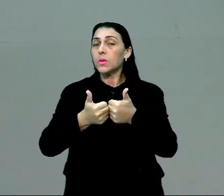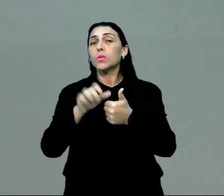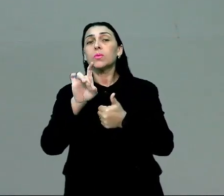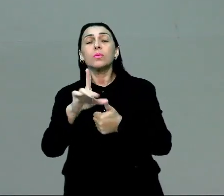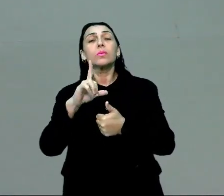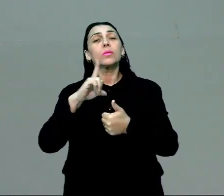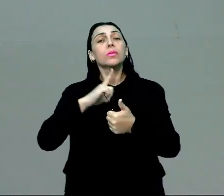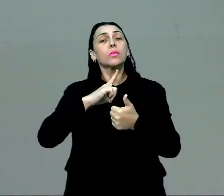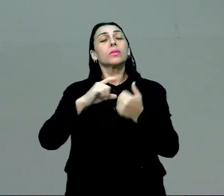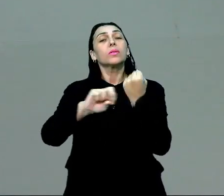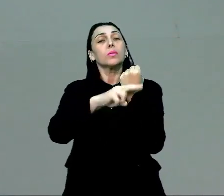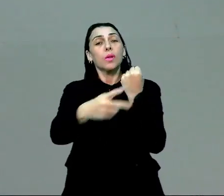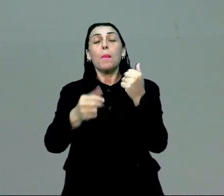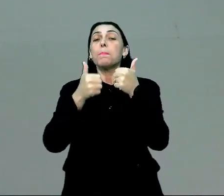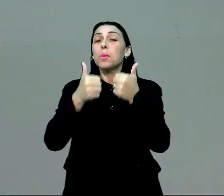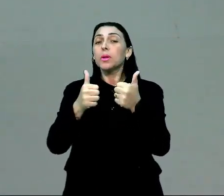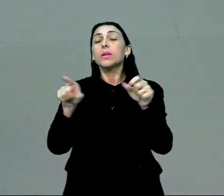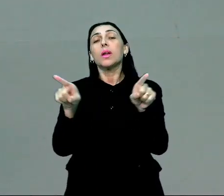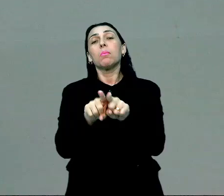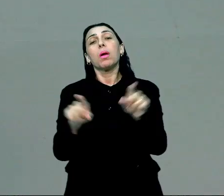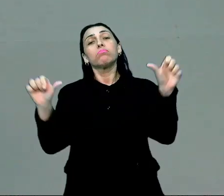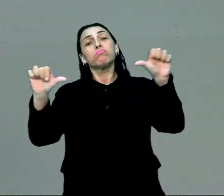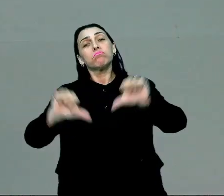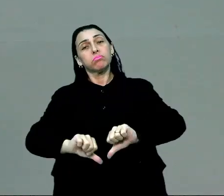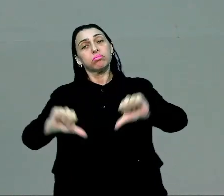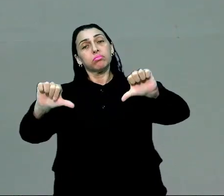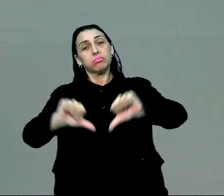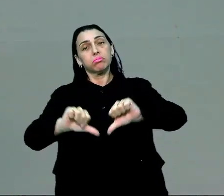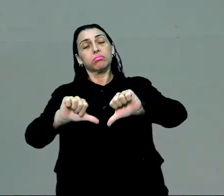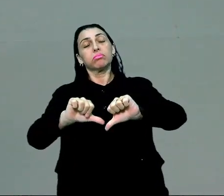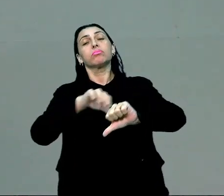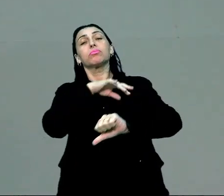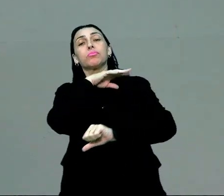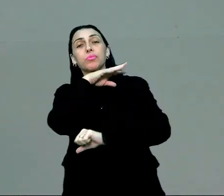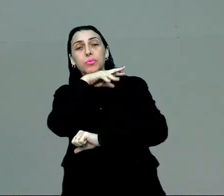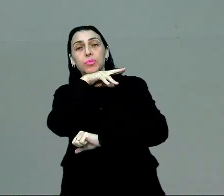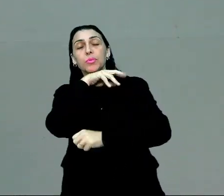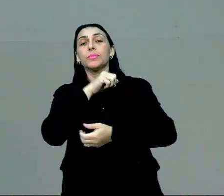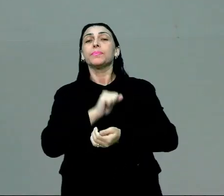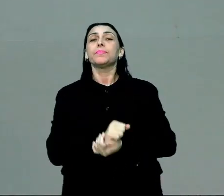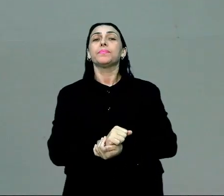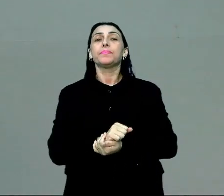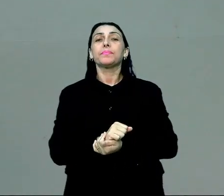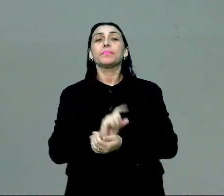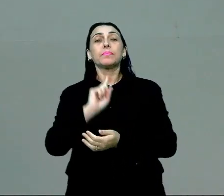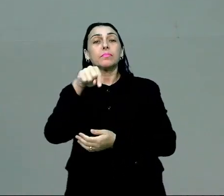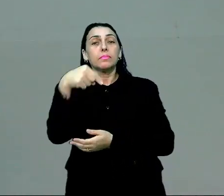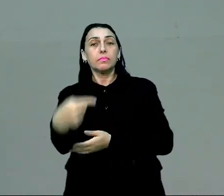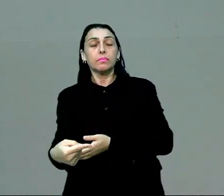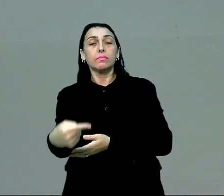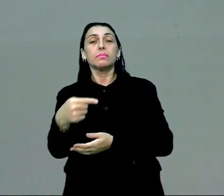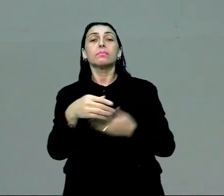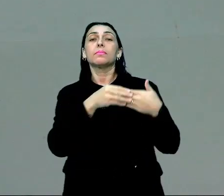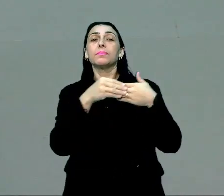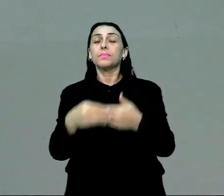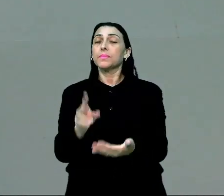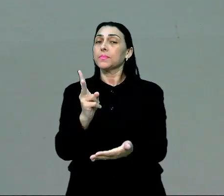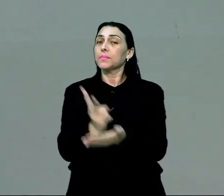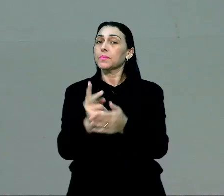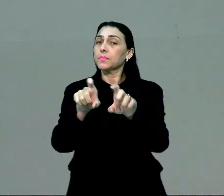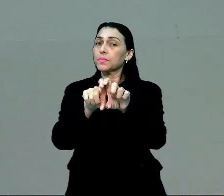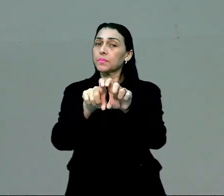que existem consequências positivas e existem consequências negativas. E aí, logo em seguida, eu trouxe o